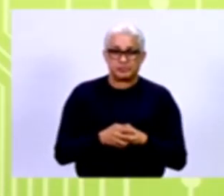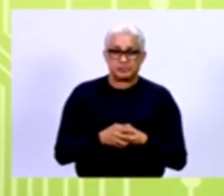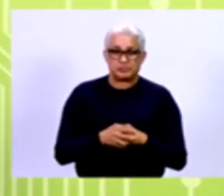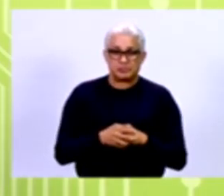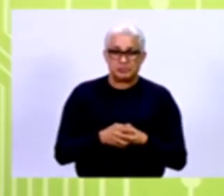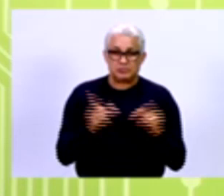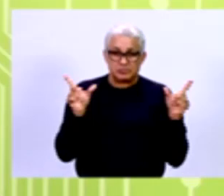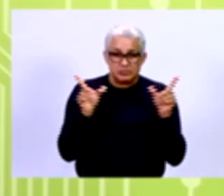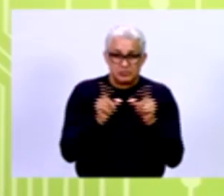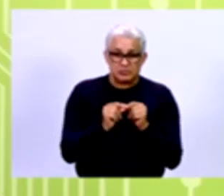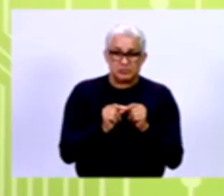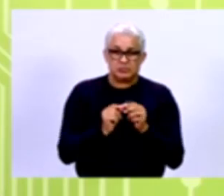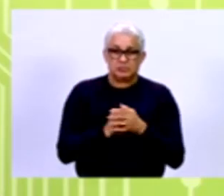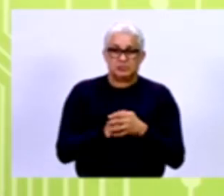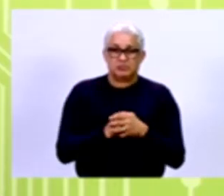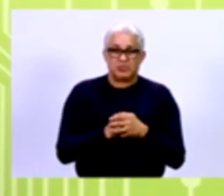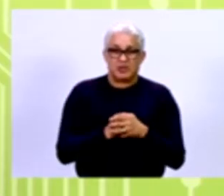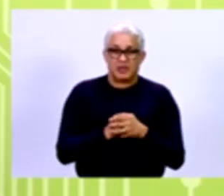resumindo,